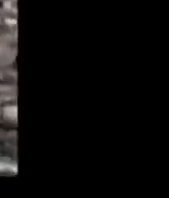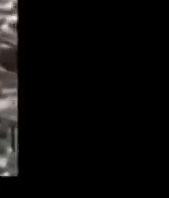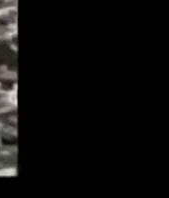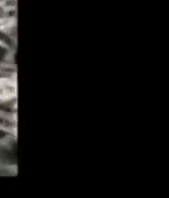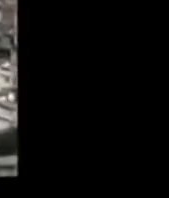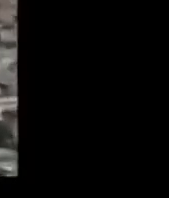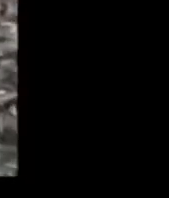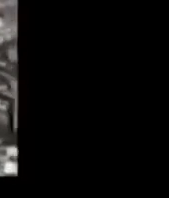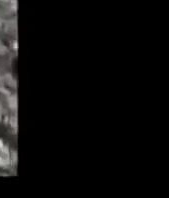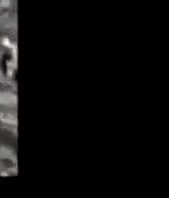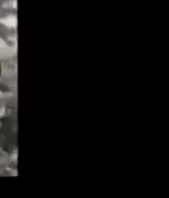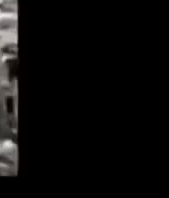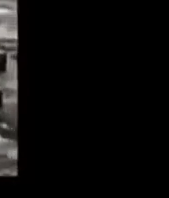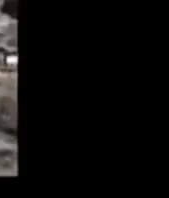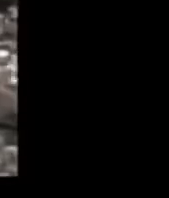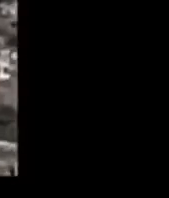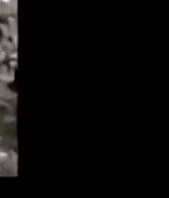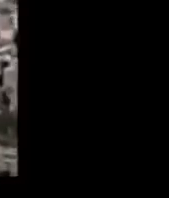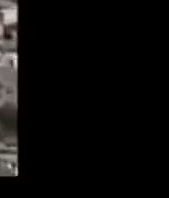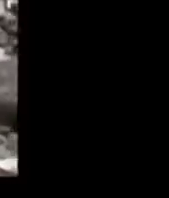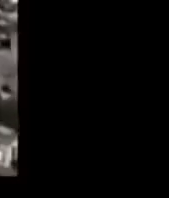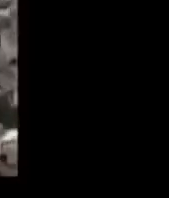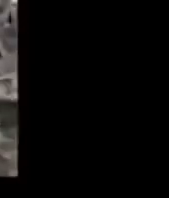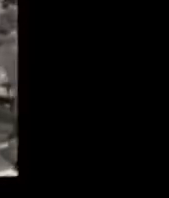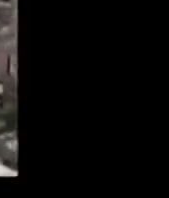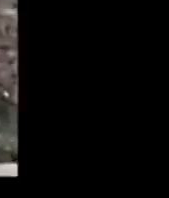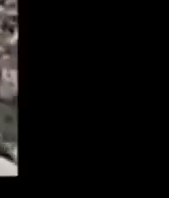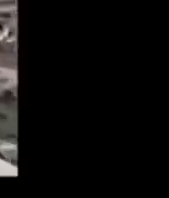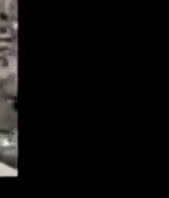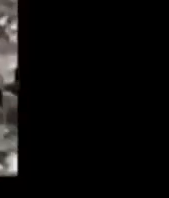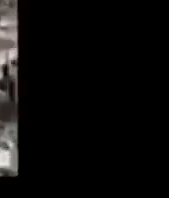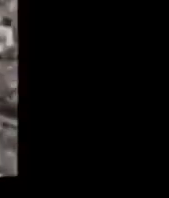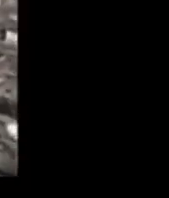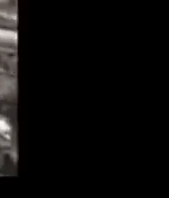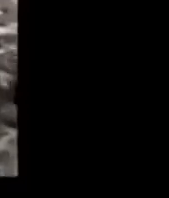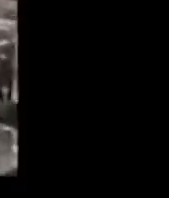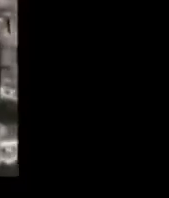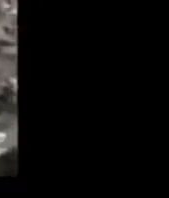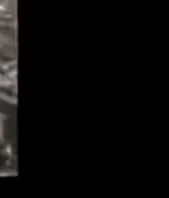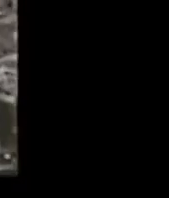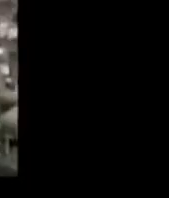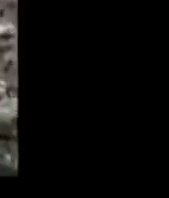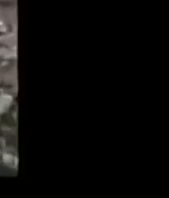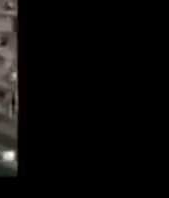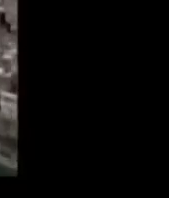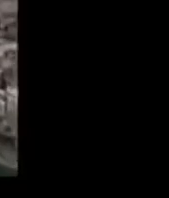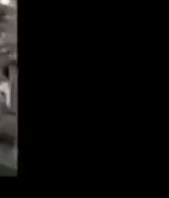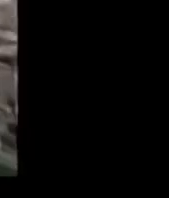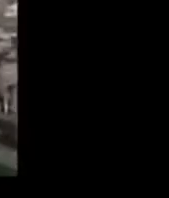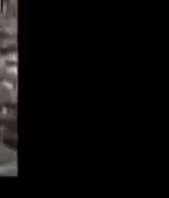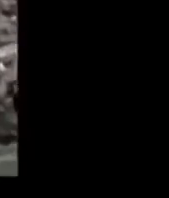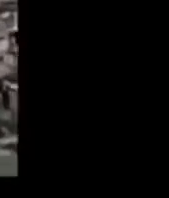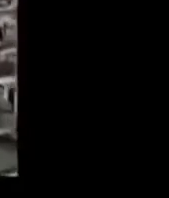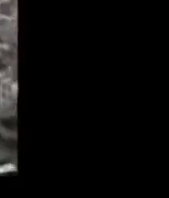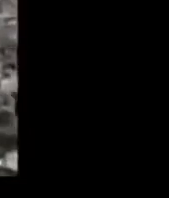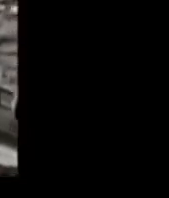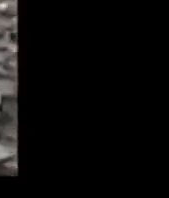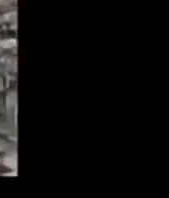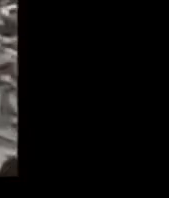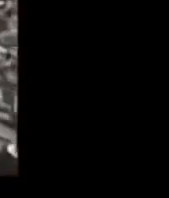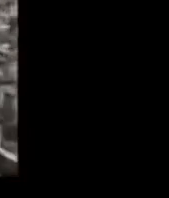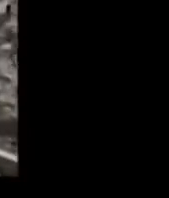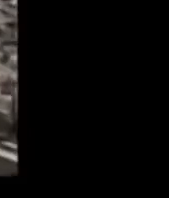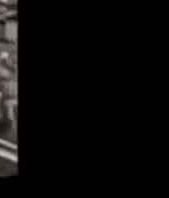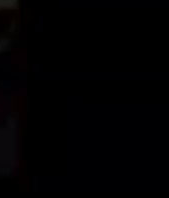barreiras que, em determinado momento, eu pensei que eu não fosse conseguir lutar contra